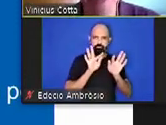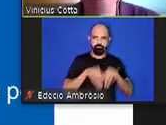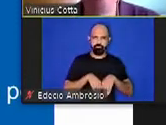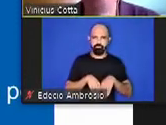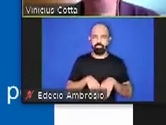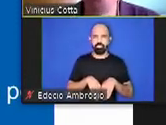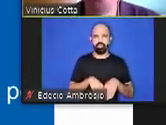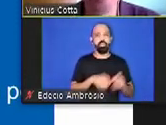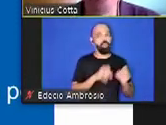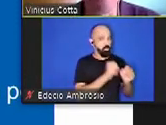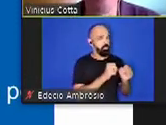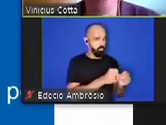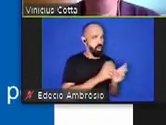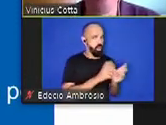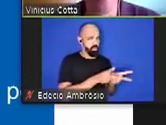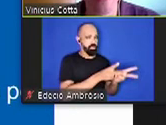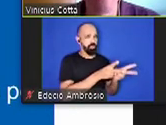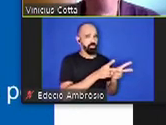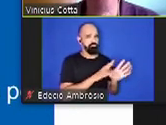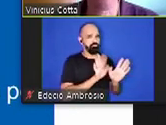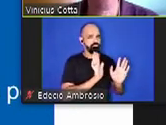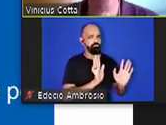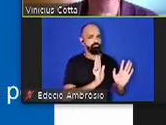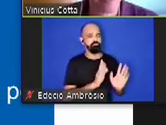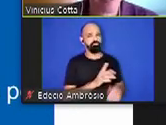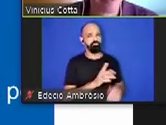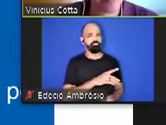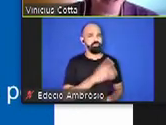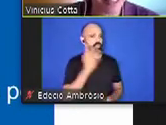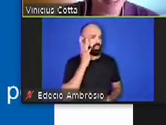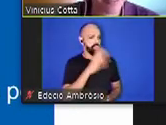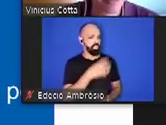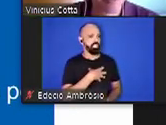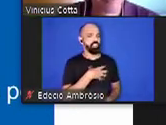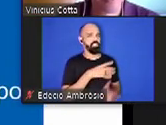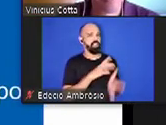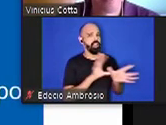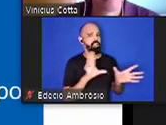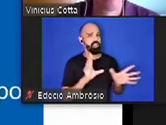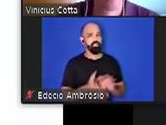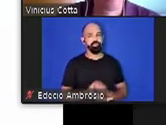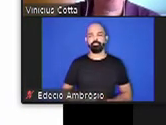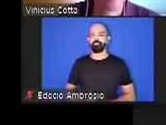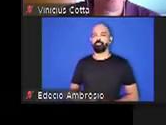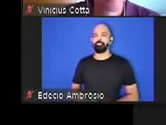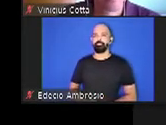concluir com o seu tempo, na hora que você sinta à vontade. Beleza.